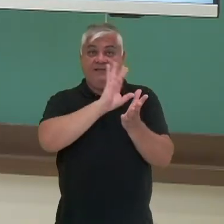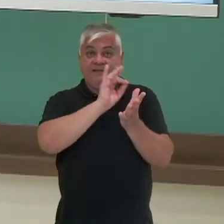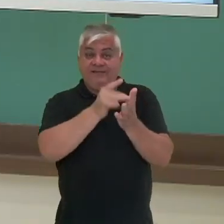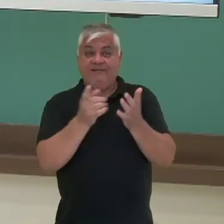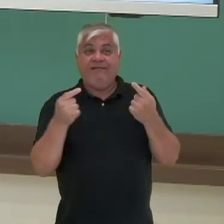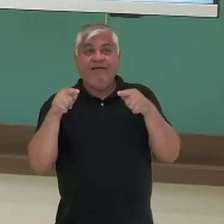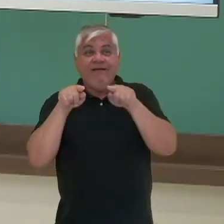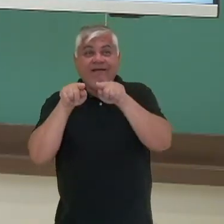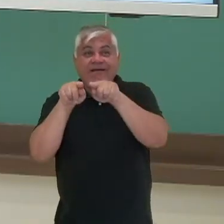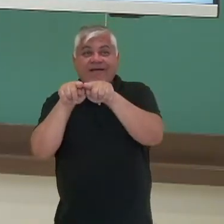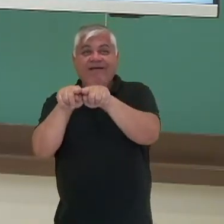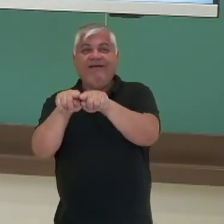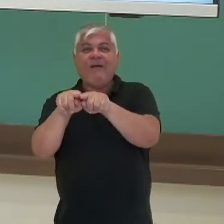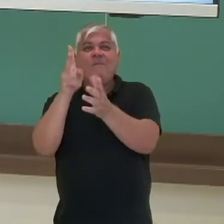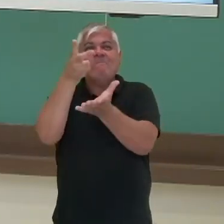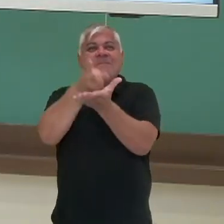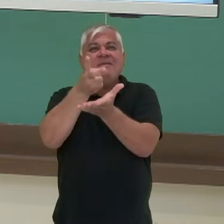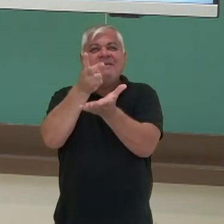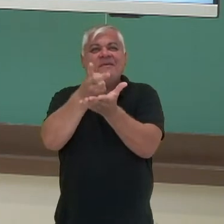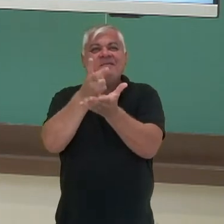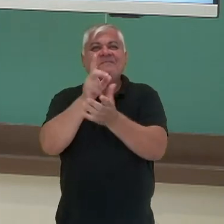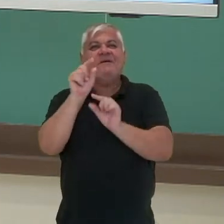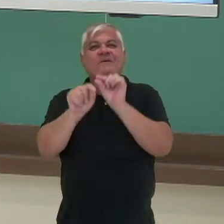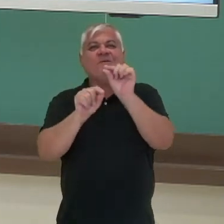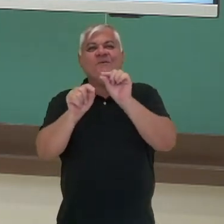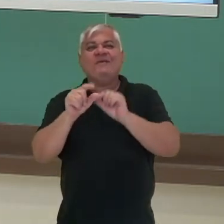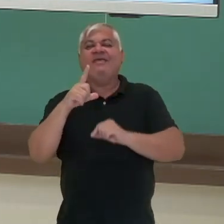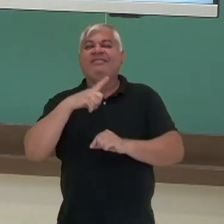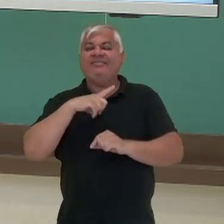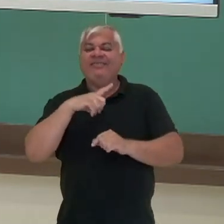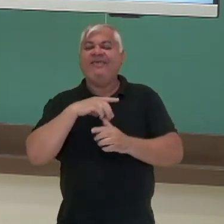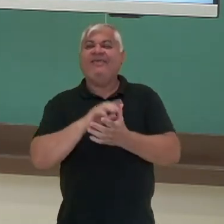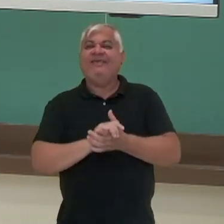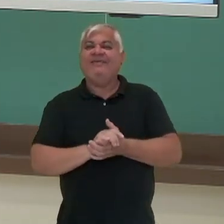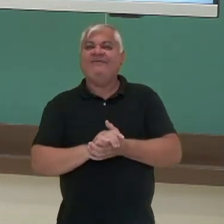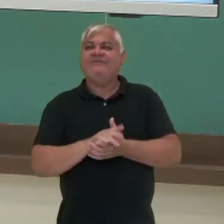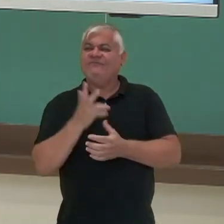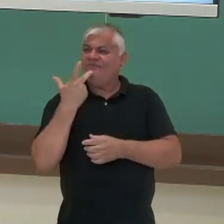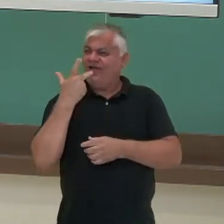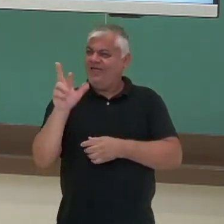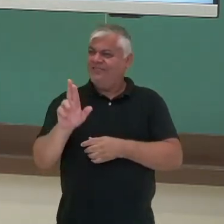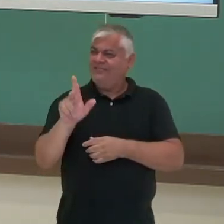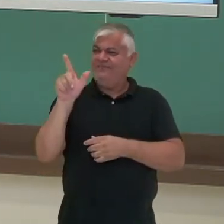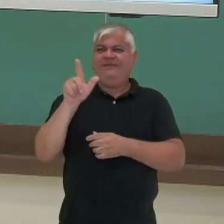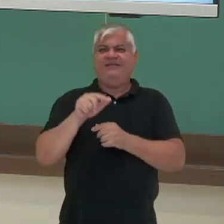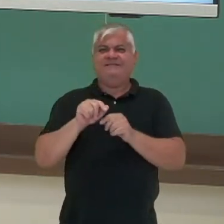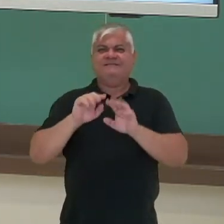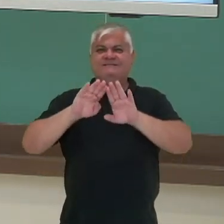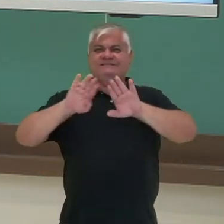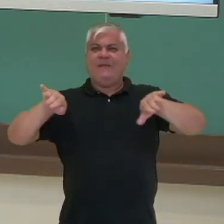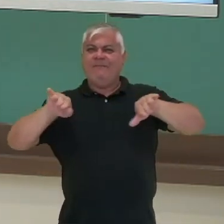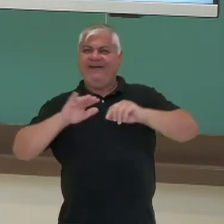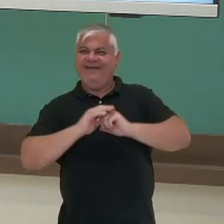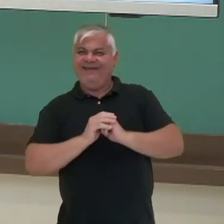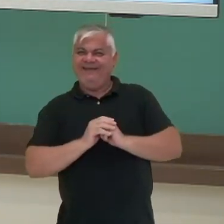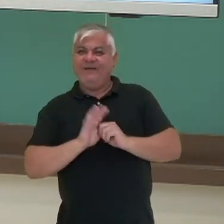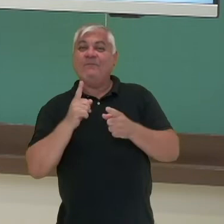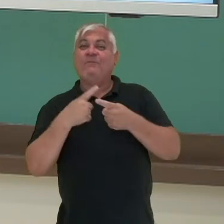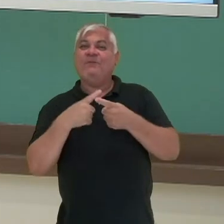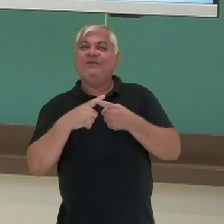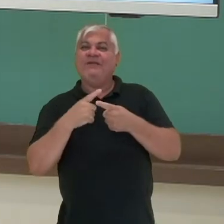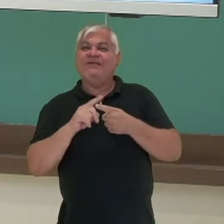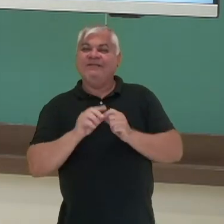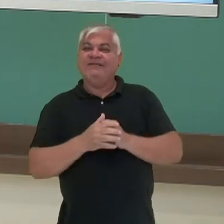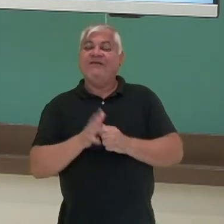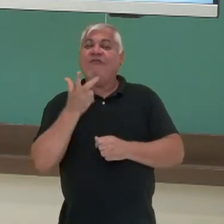sequência em uma mesma palavra, mas eu vou, né, separar no momento em que eu